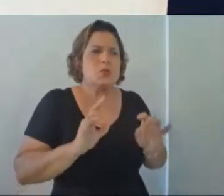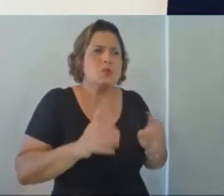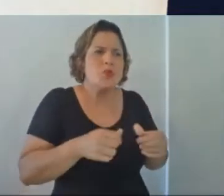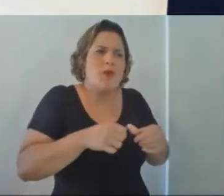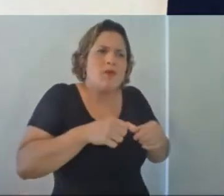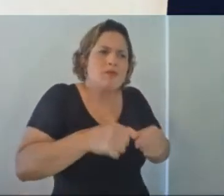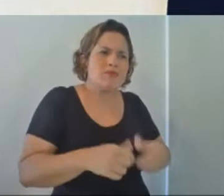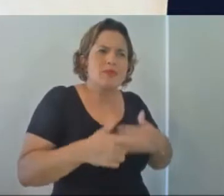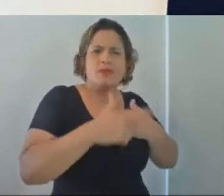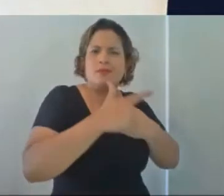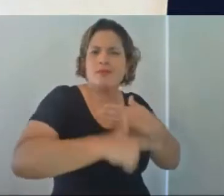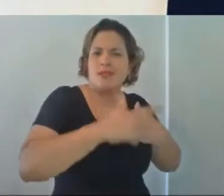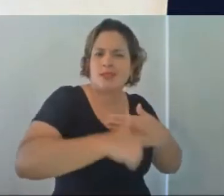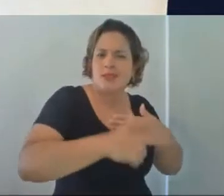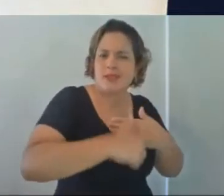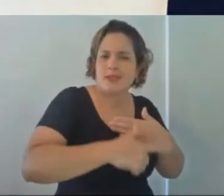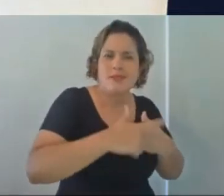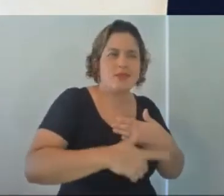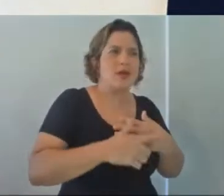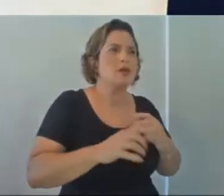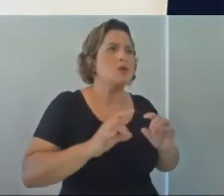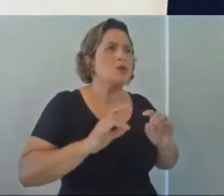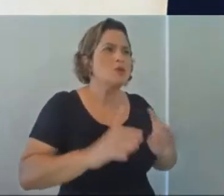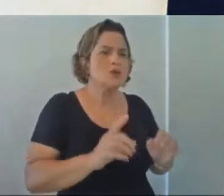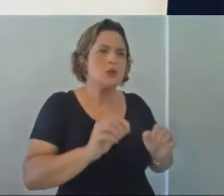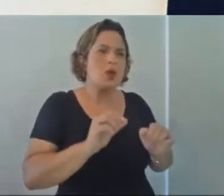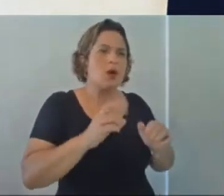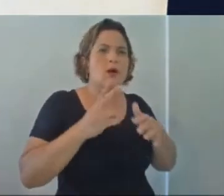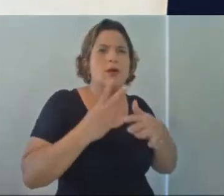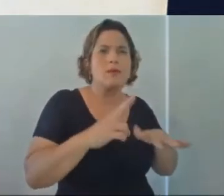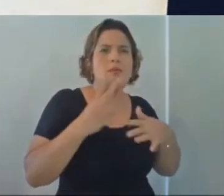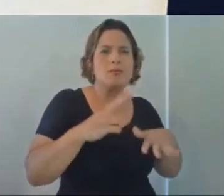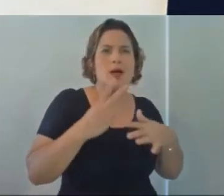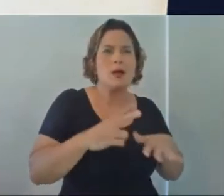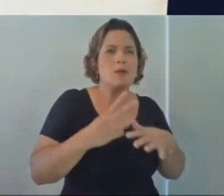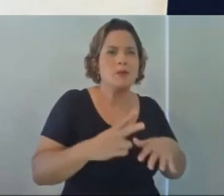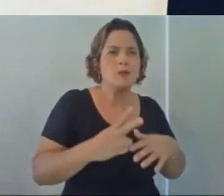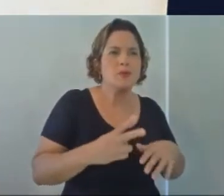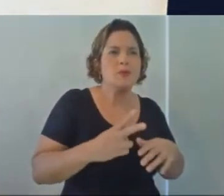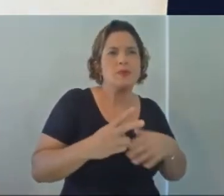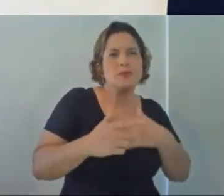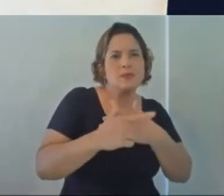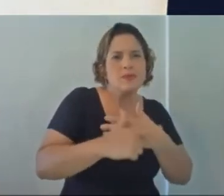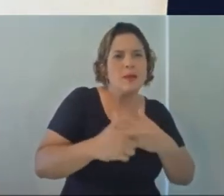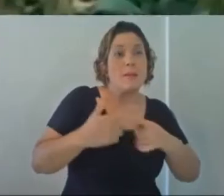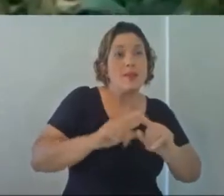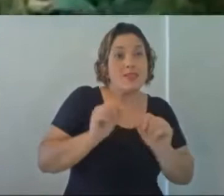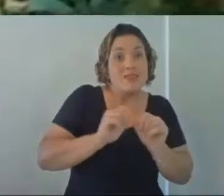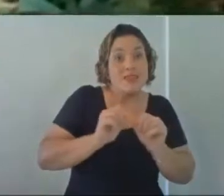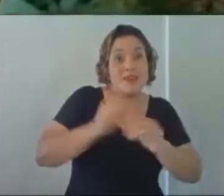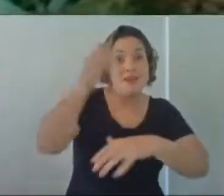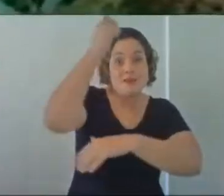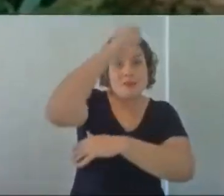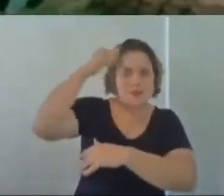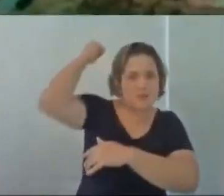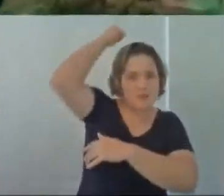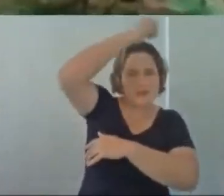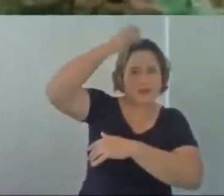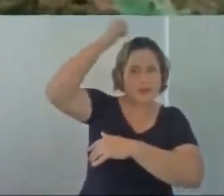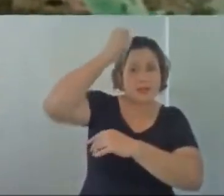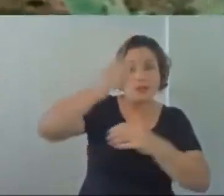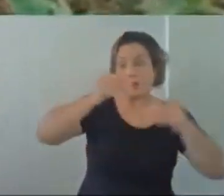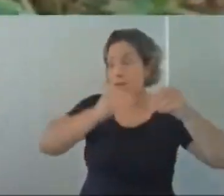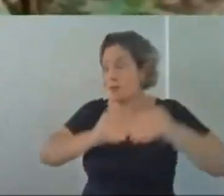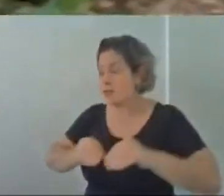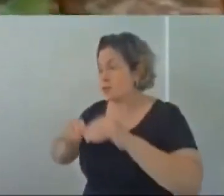uma natureza metafísica, de uma natureza sagrada, e cai num outro ambiente sagrado, que